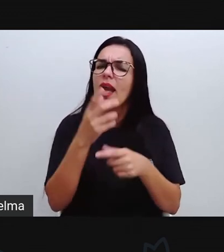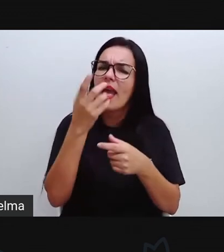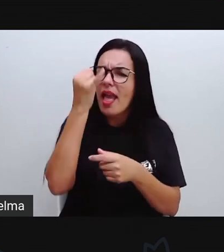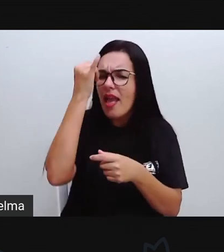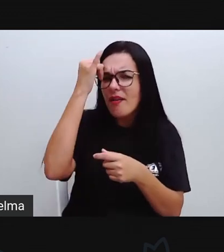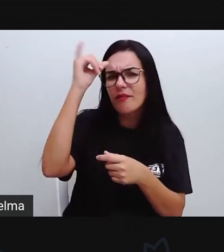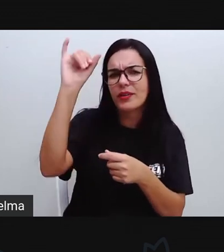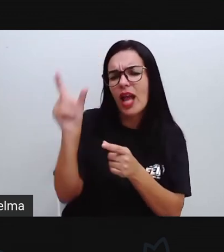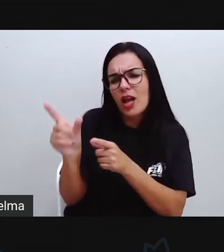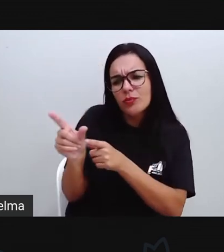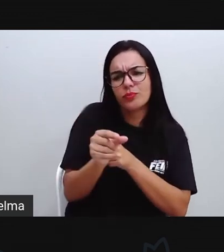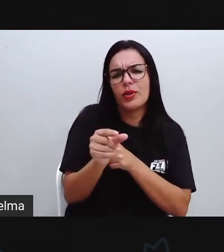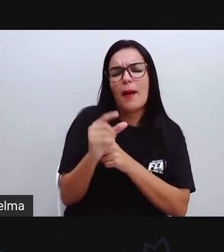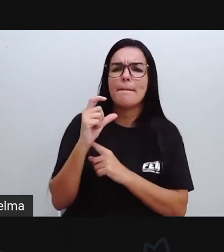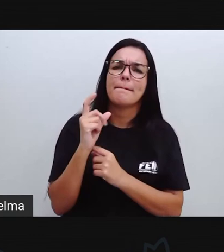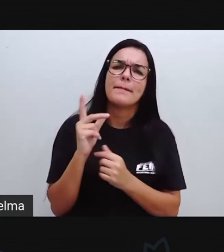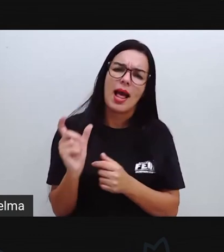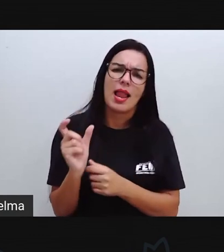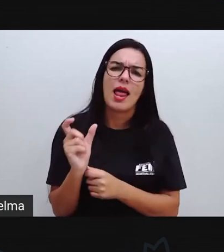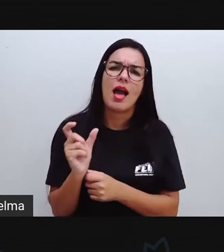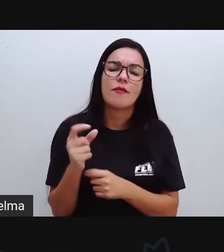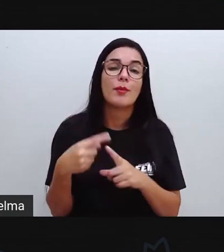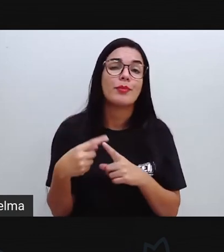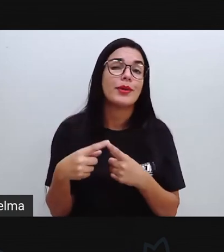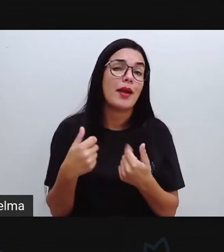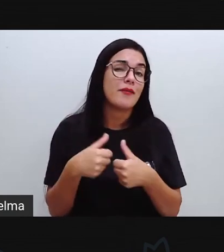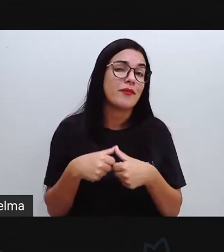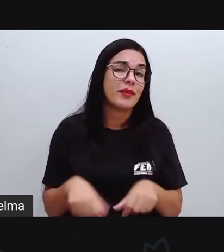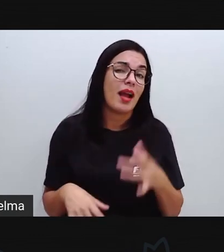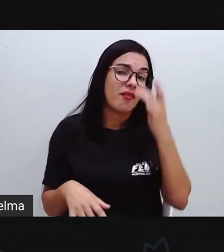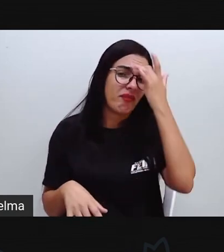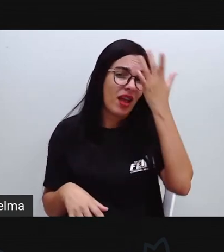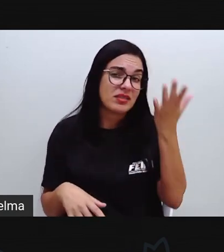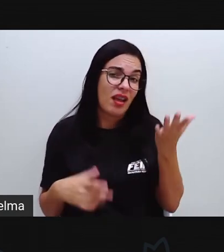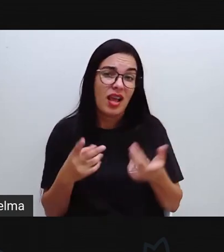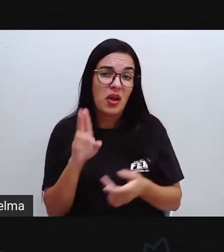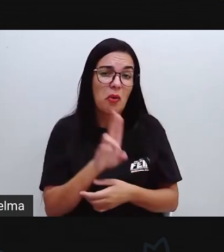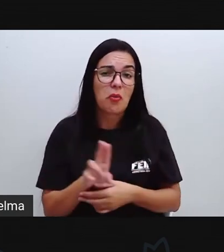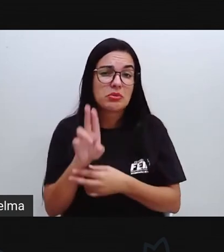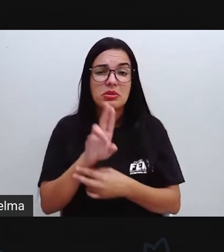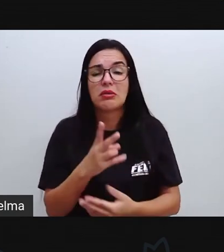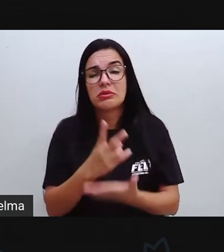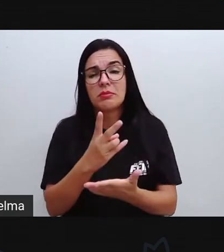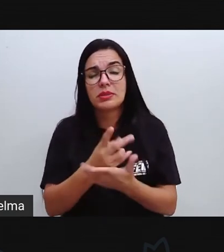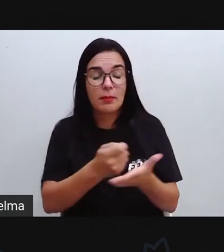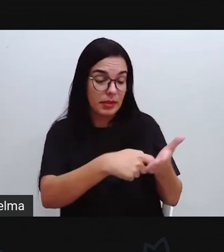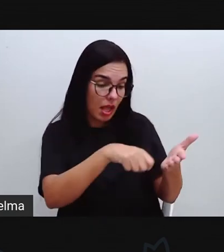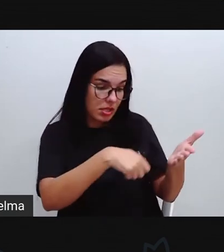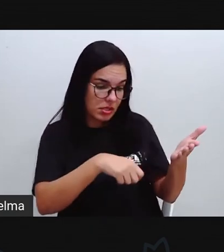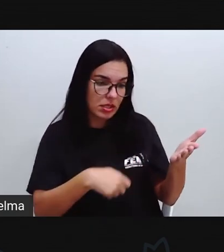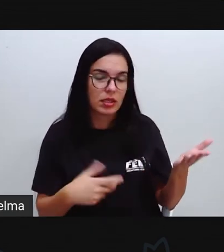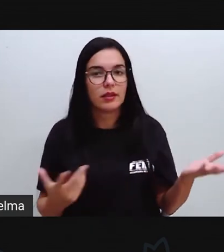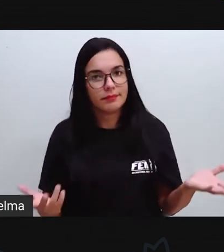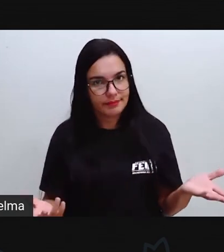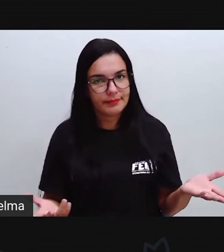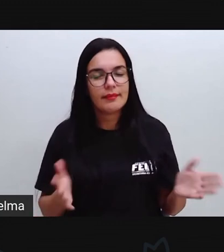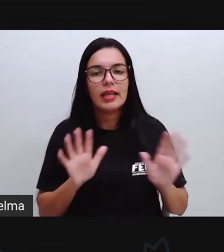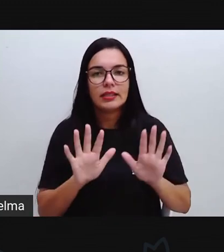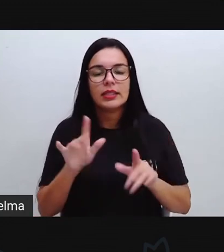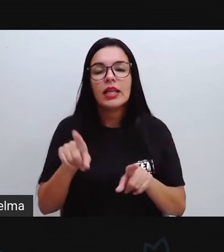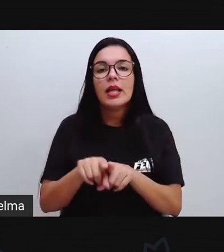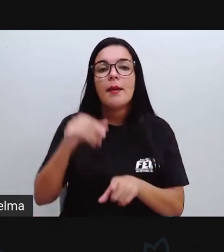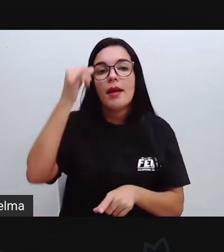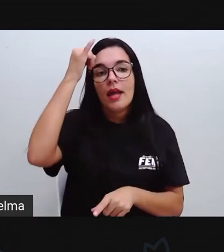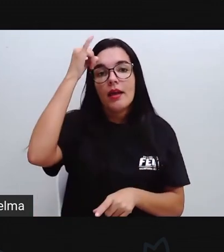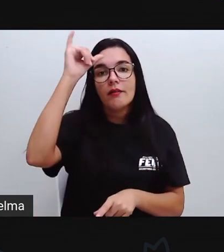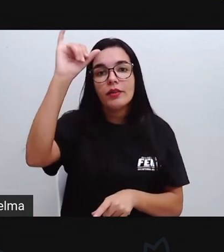isso também pode gerar comodismo, né? E vocês podem utilizar isso na escrita de vocês. Evite